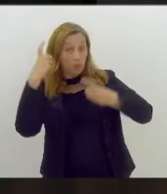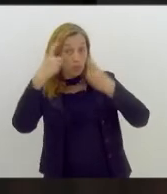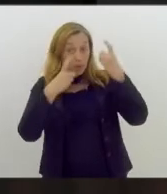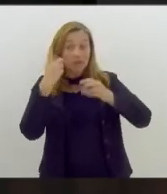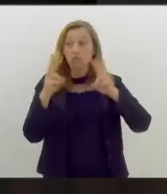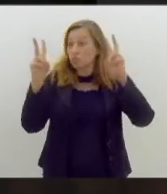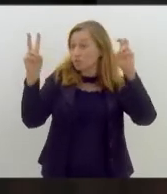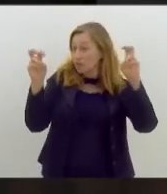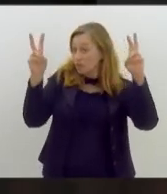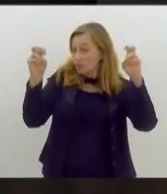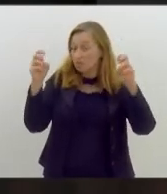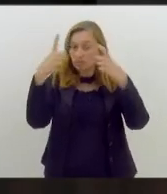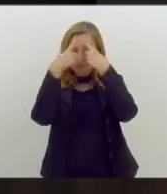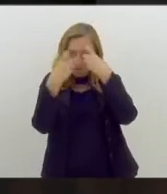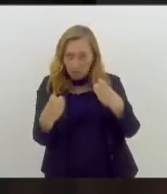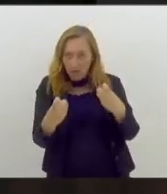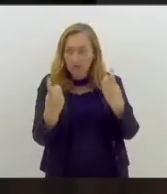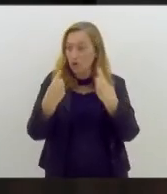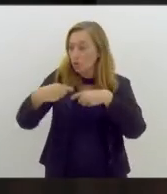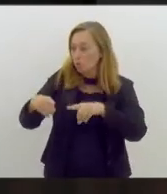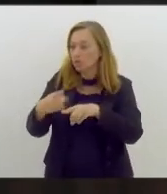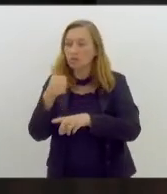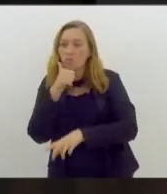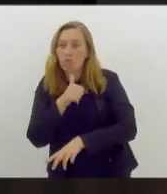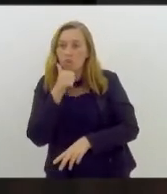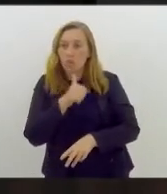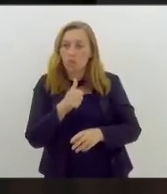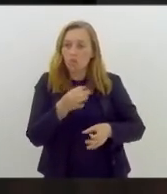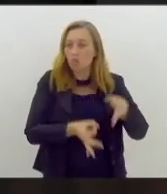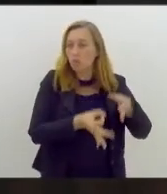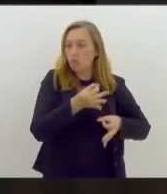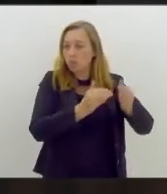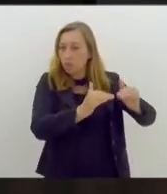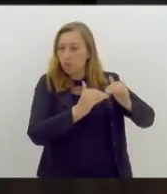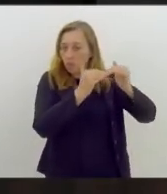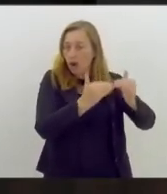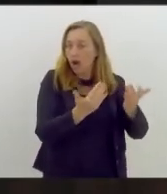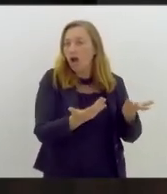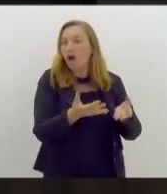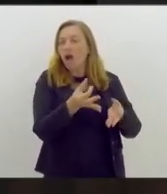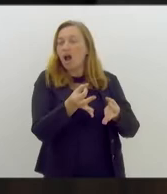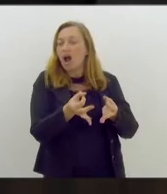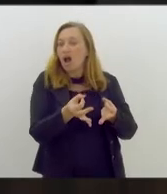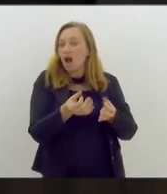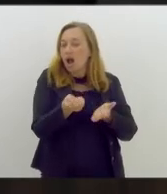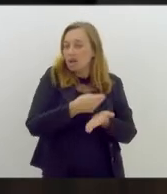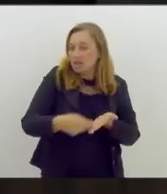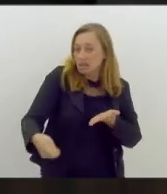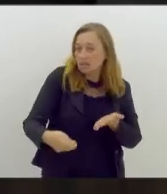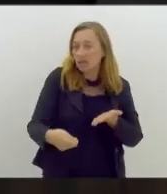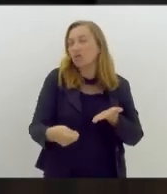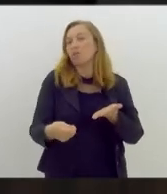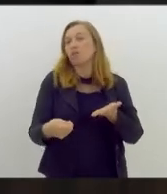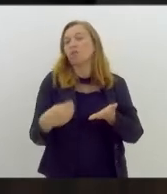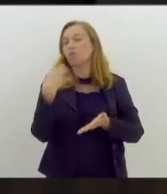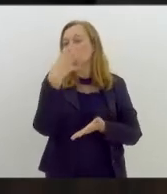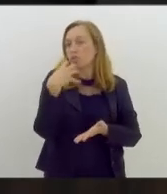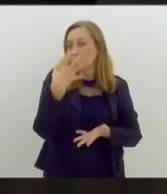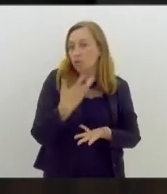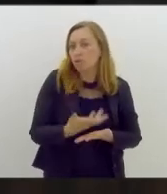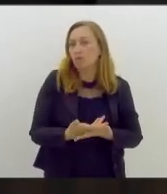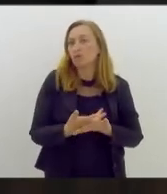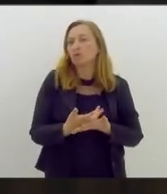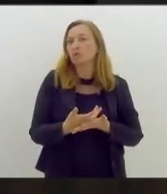as questões da violência contra a mulher, o desembargador assinou a direção, o roteiro e a música